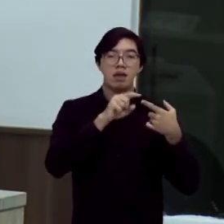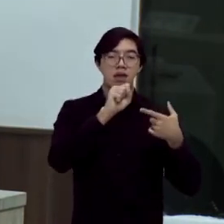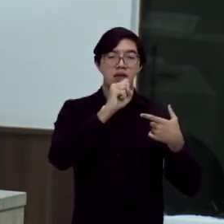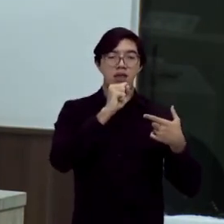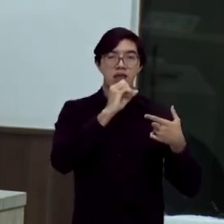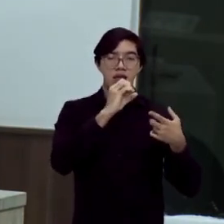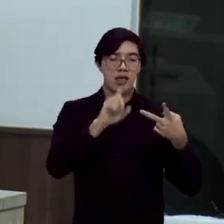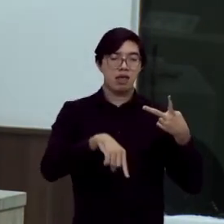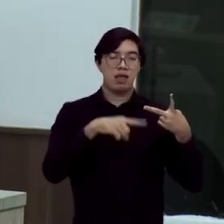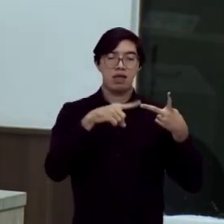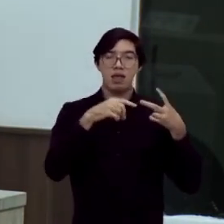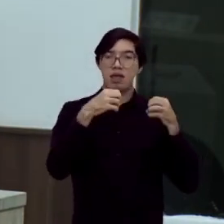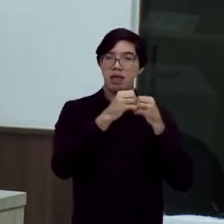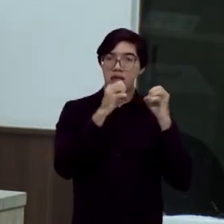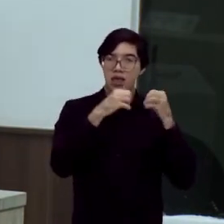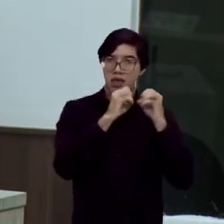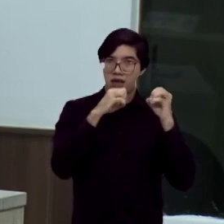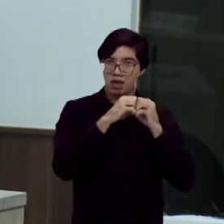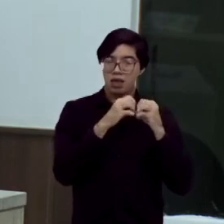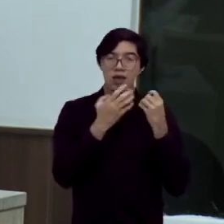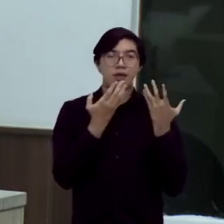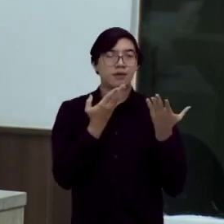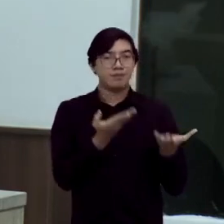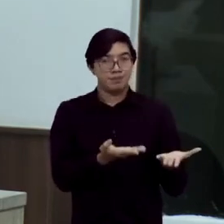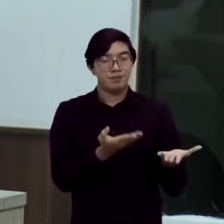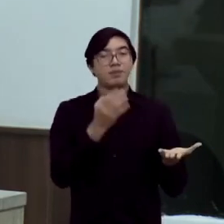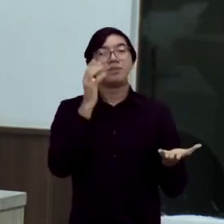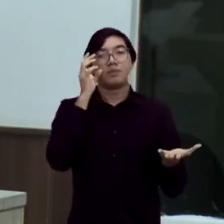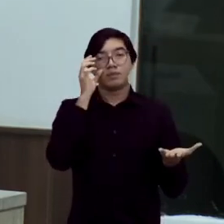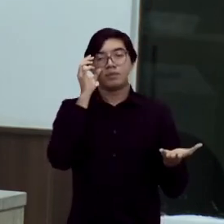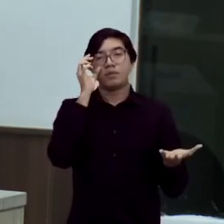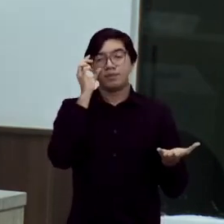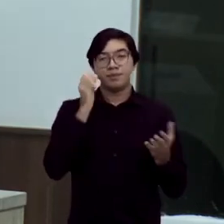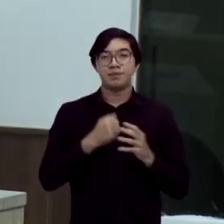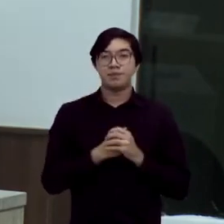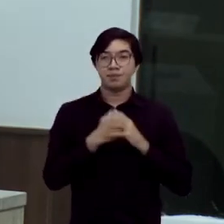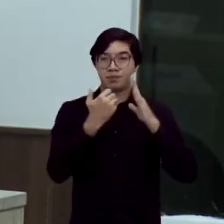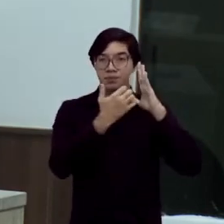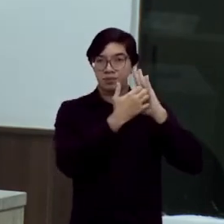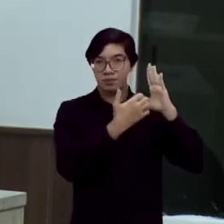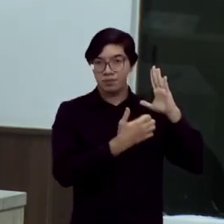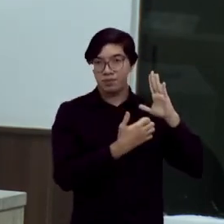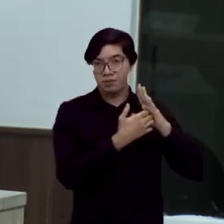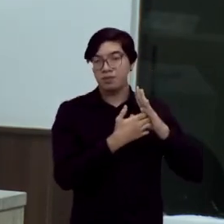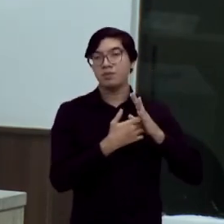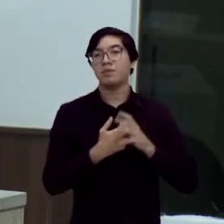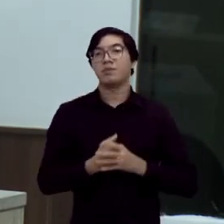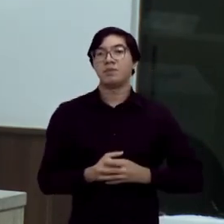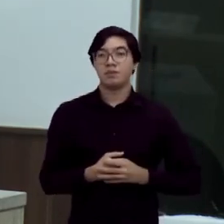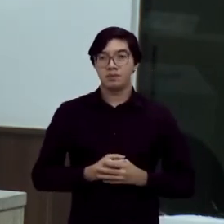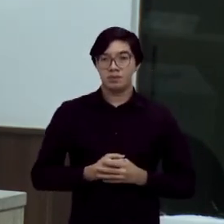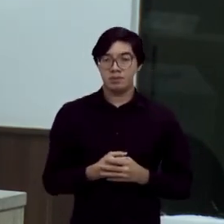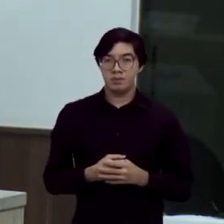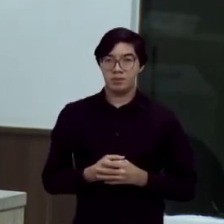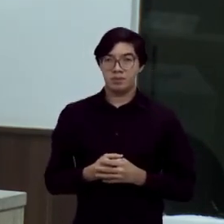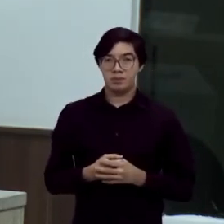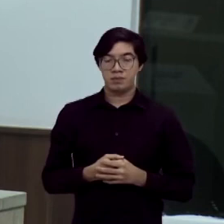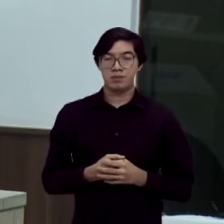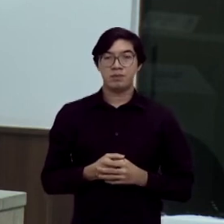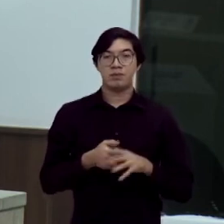e SENAC. E aí eu peguei aqui alguns números, eu vi o colega já dizendo, mas quero reforçar. Só